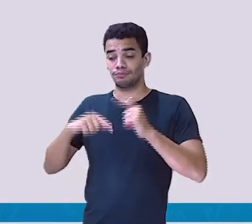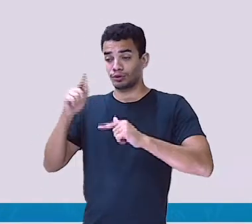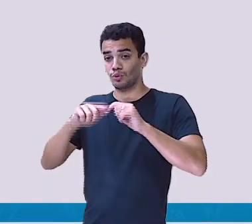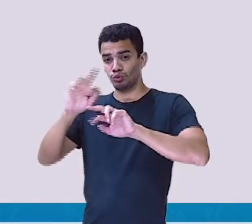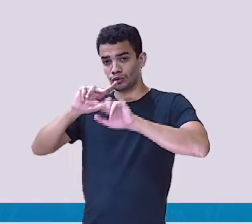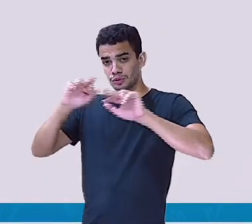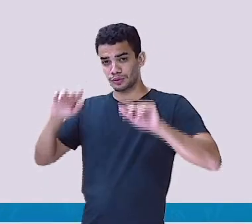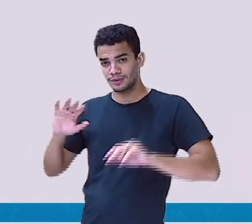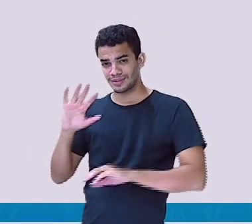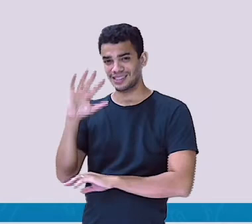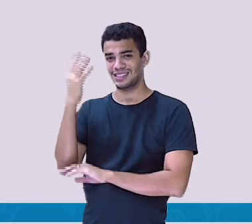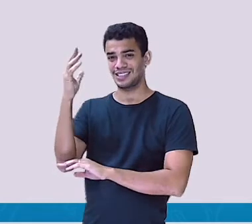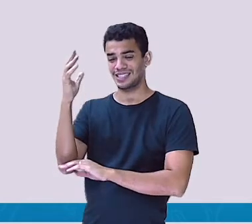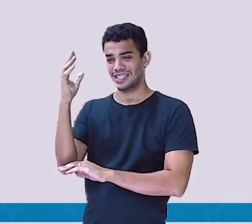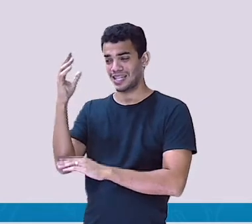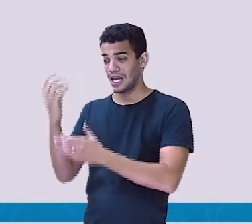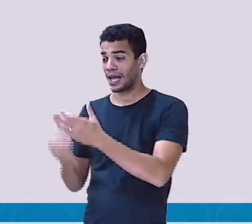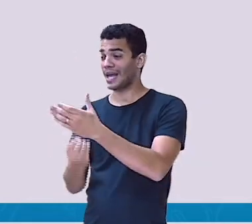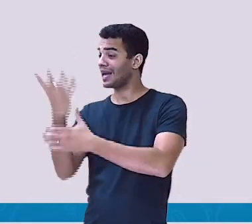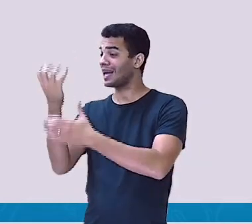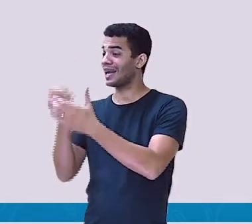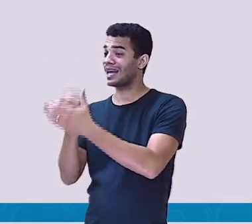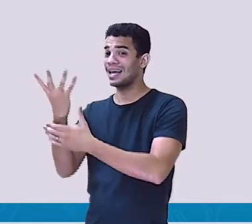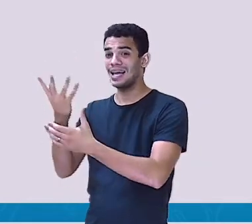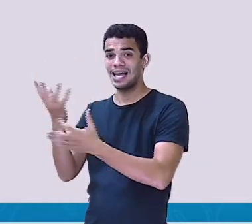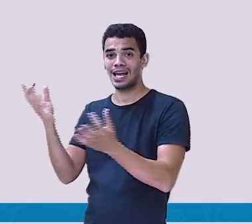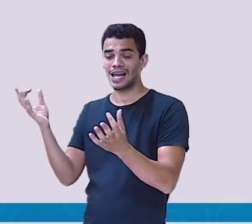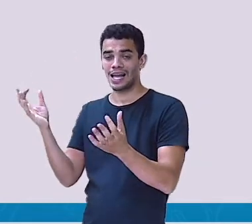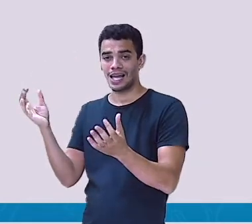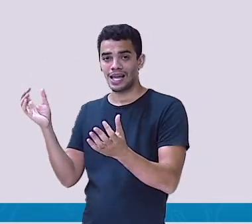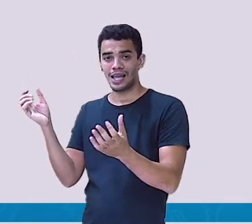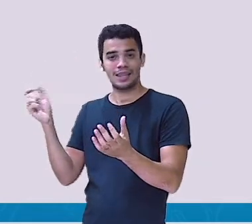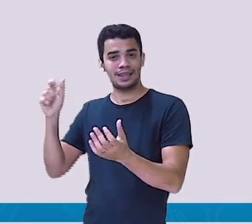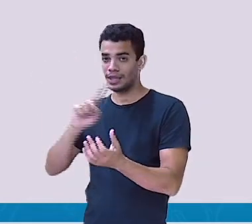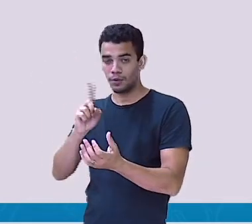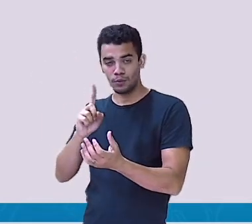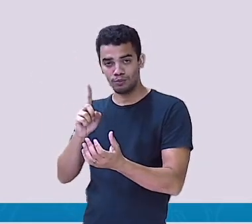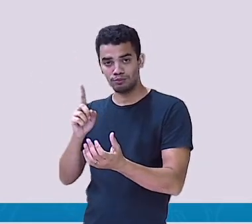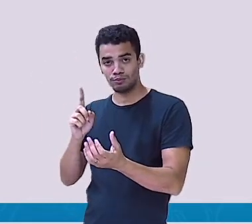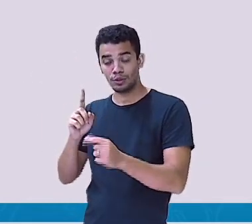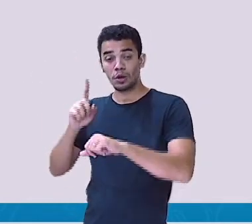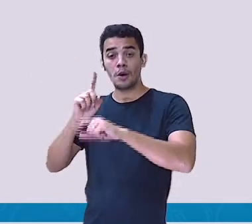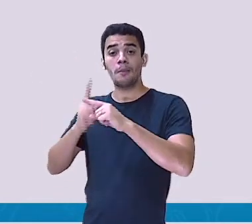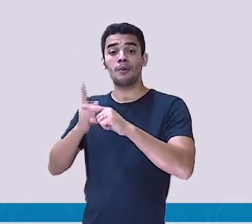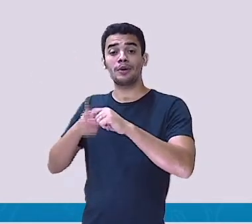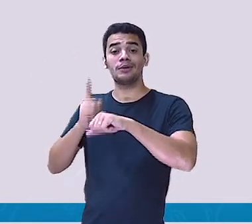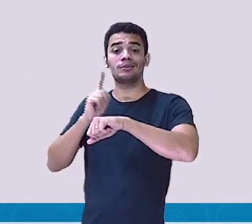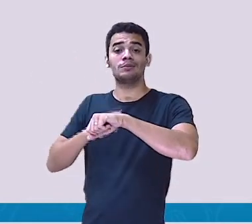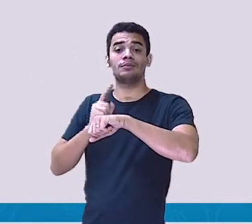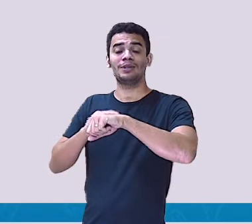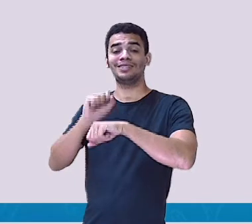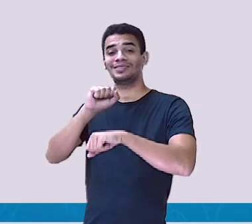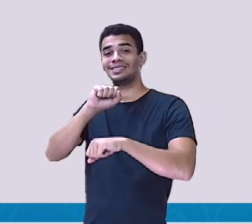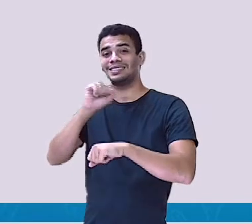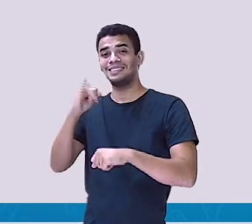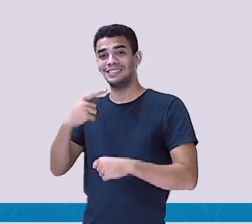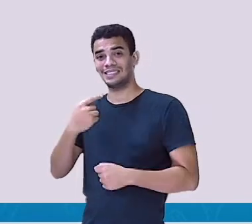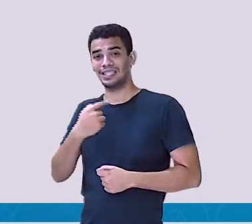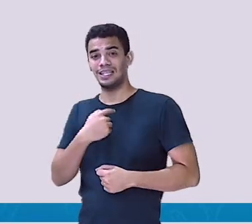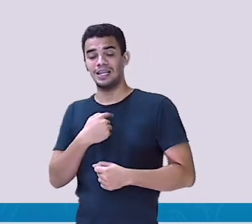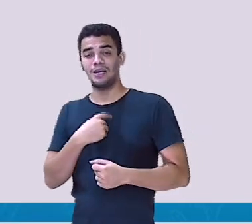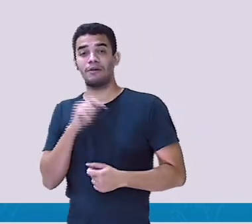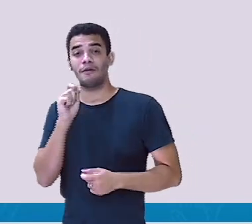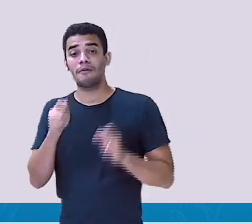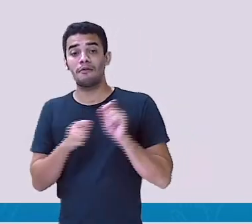quer dizer que, uma vez retirada da natureza, ele demora muito, milhares